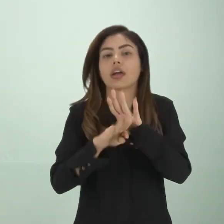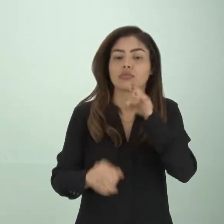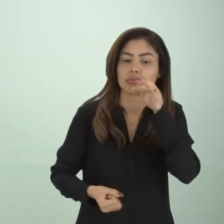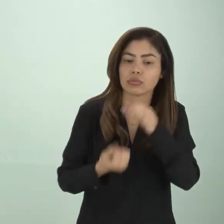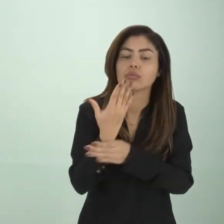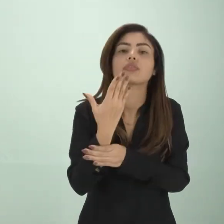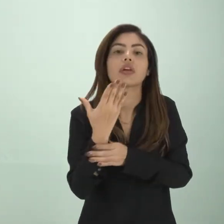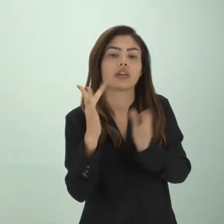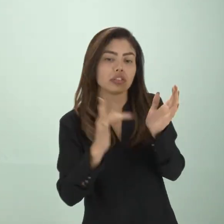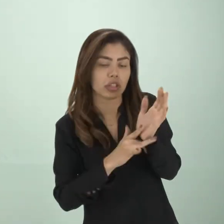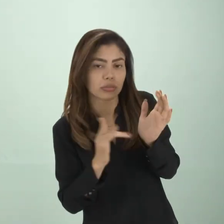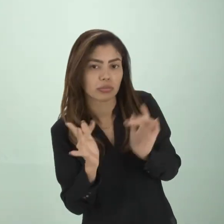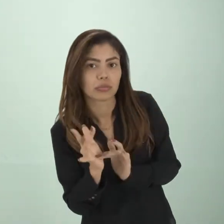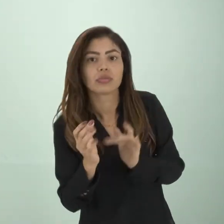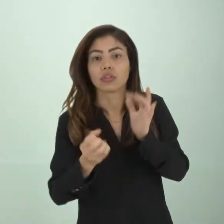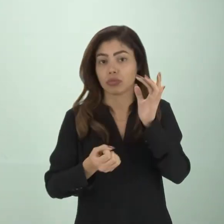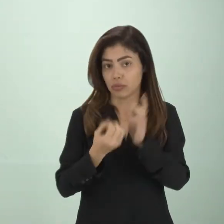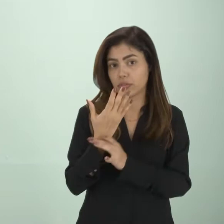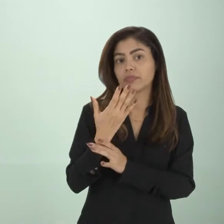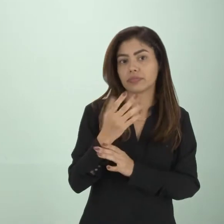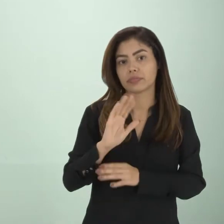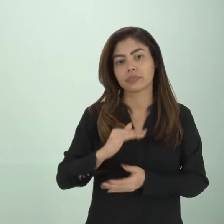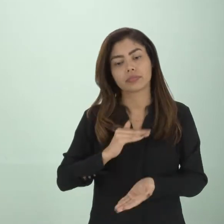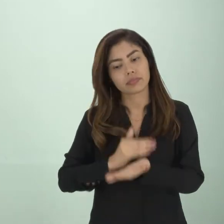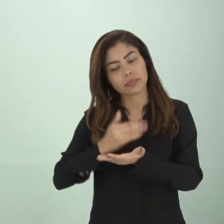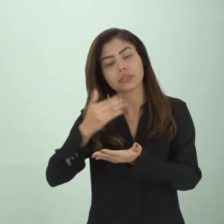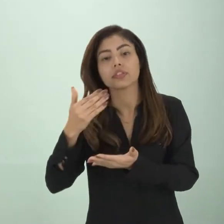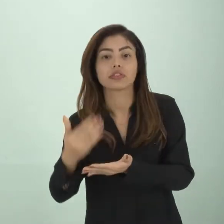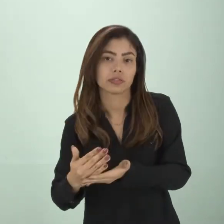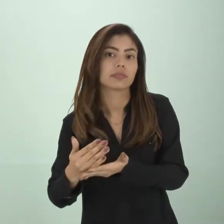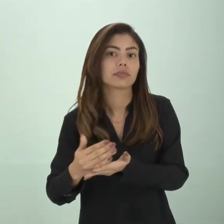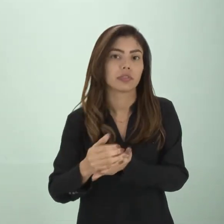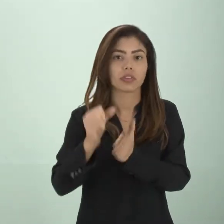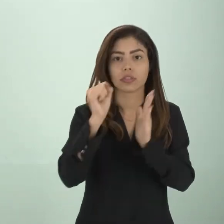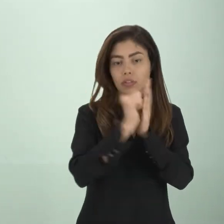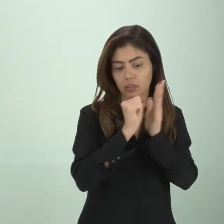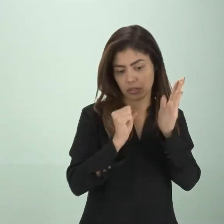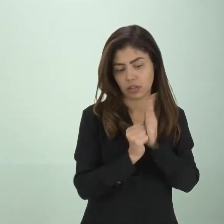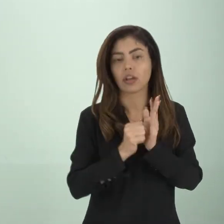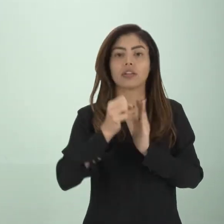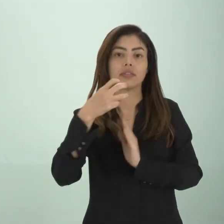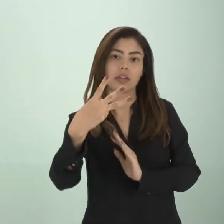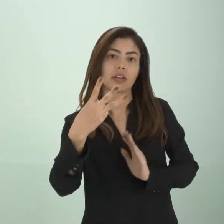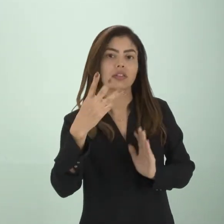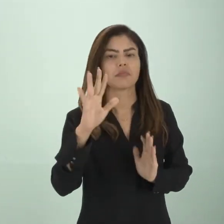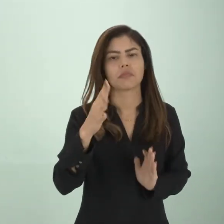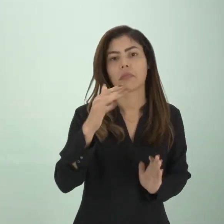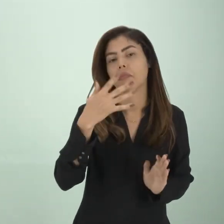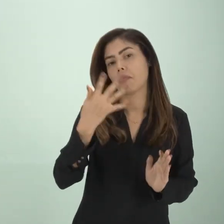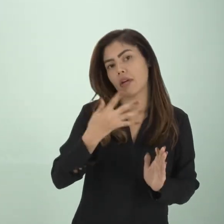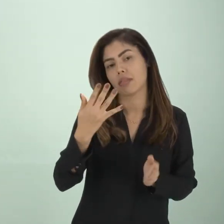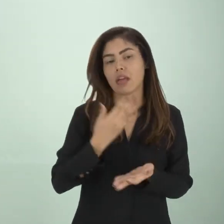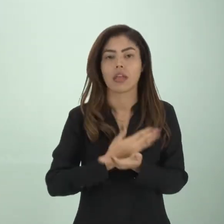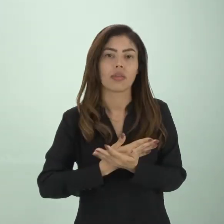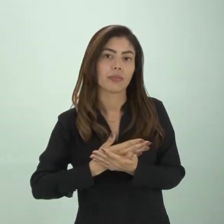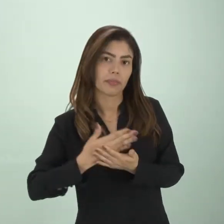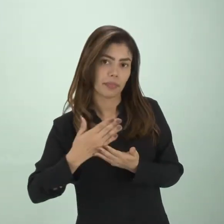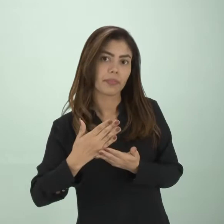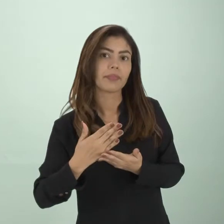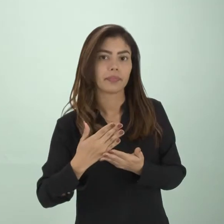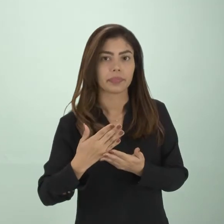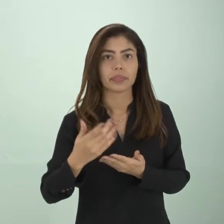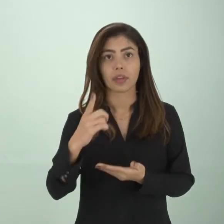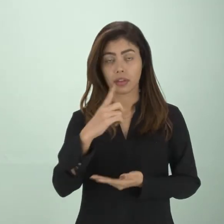com o nascimento de Jesus Cristo, mas só a partir aí do século III, do século IV, que ele começa